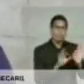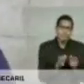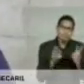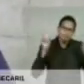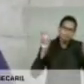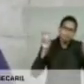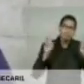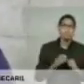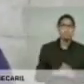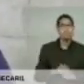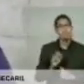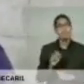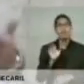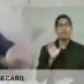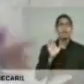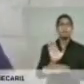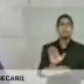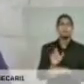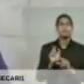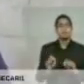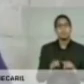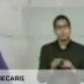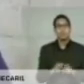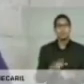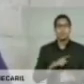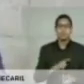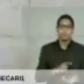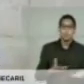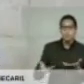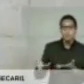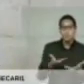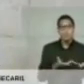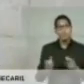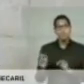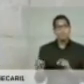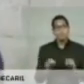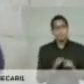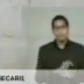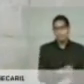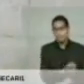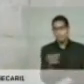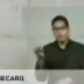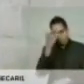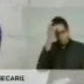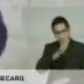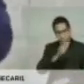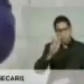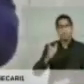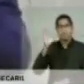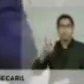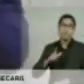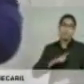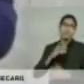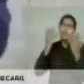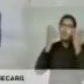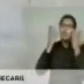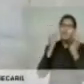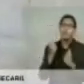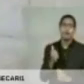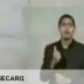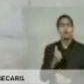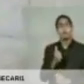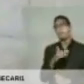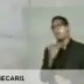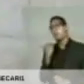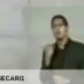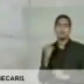simples, mas que ajuda e corresponde à expectativa de muitos eleitores e muitas pessoas que já perderam seus animais nas